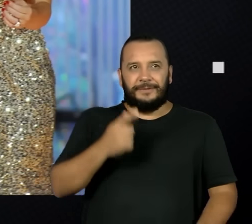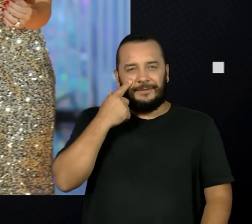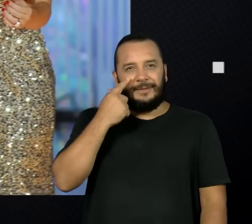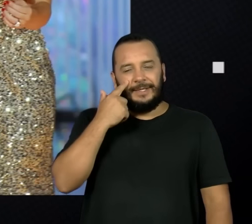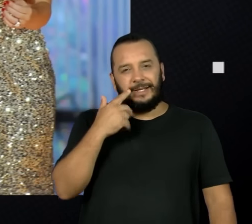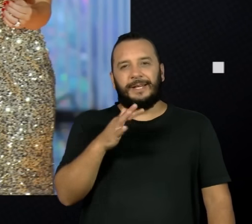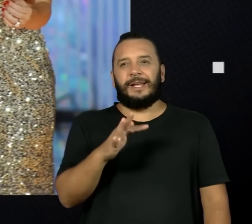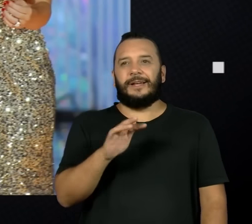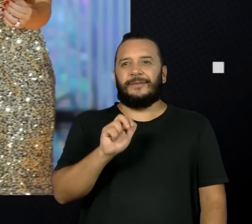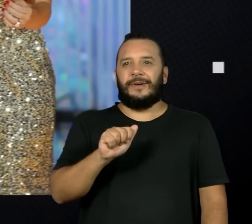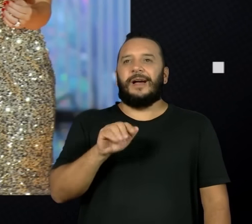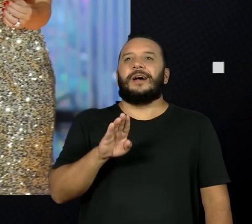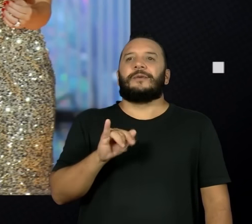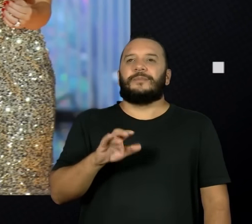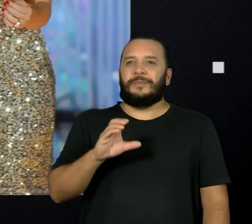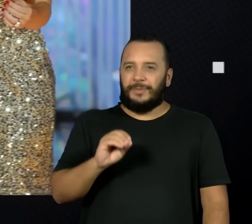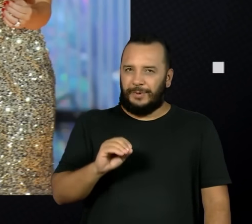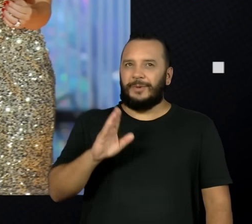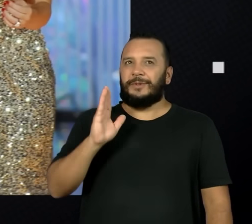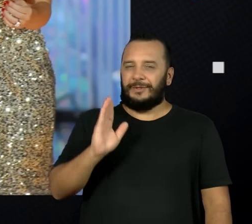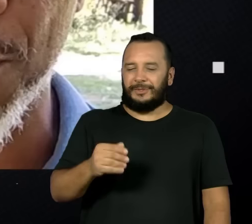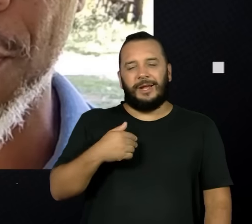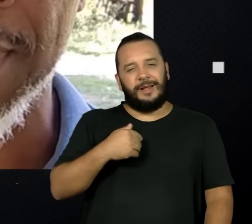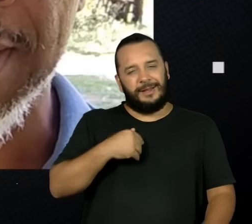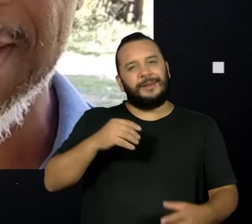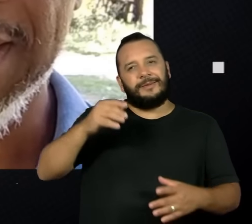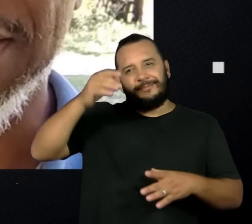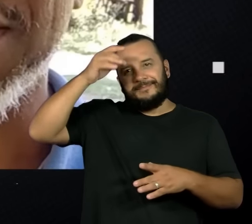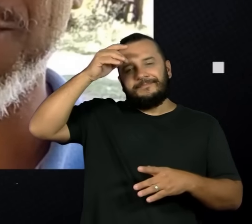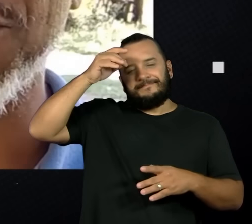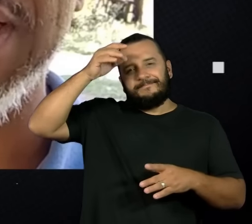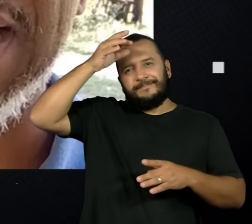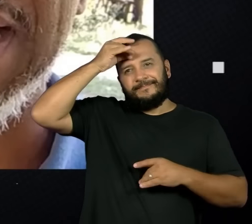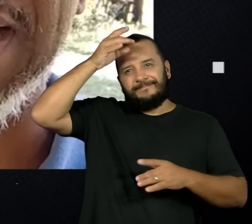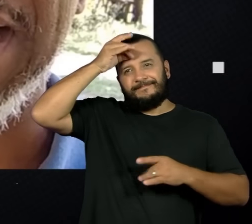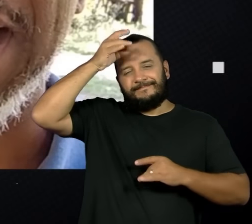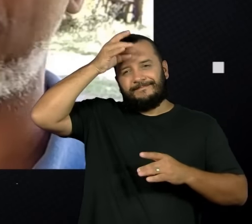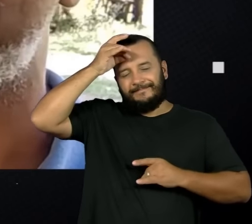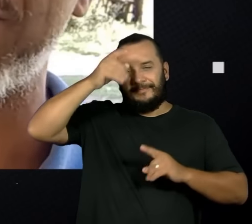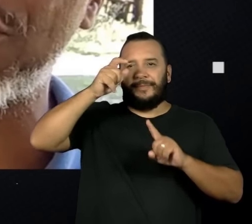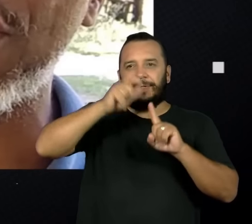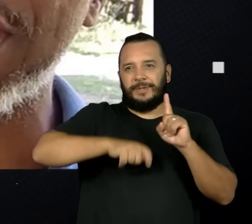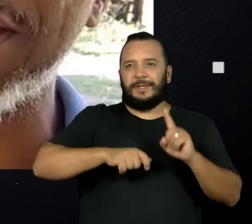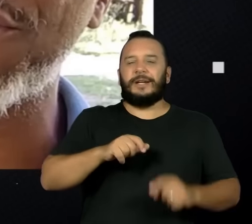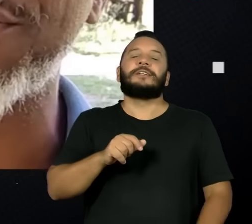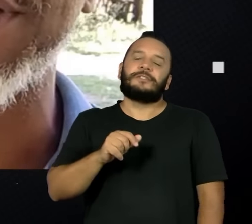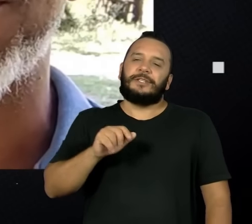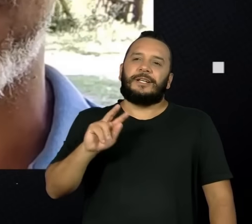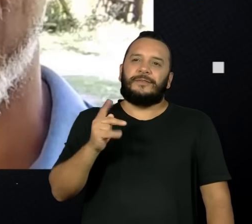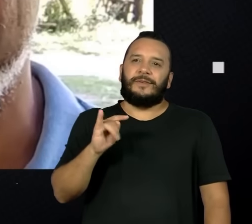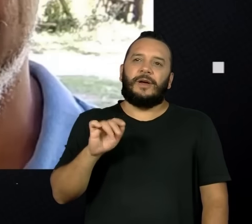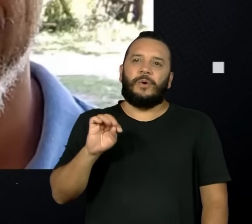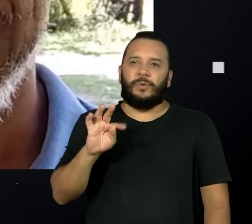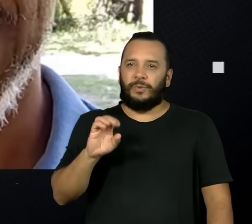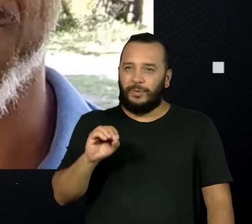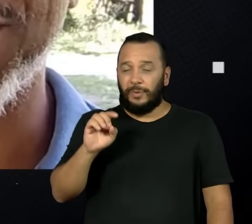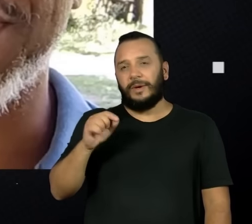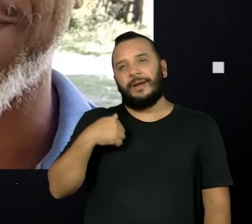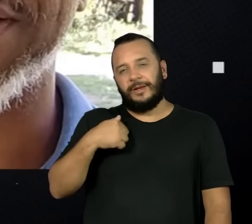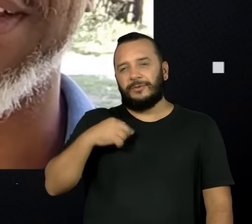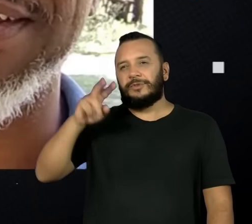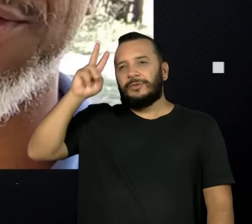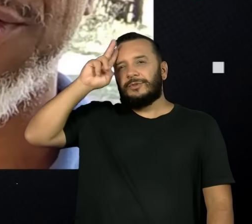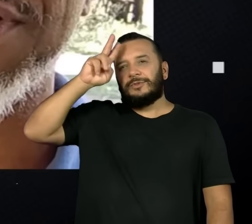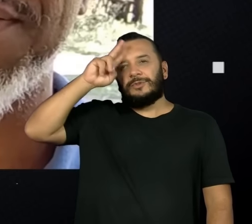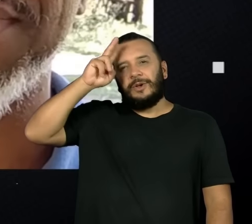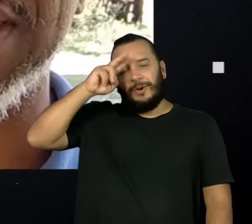Assunção emergir no papel de Erivelto Martins foi como testemunhar a própria história tomando forma a sua